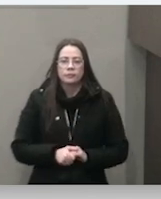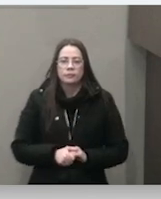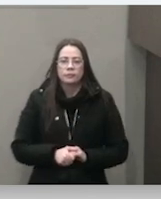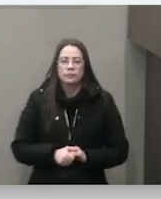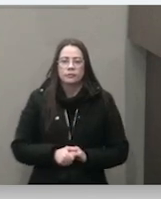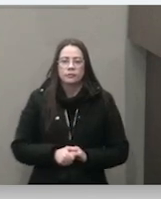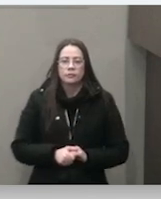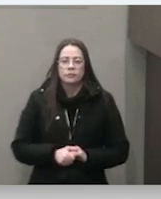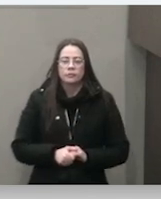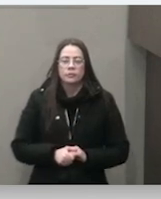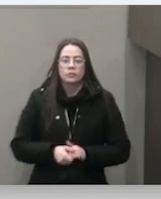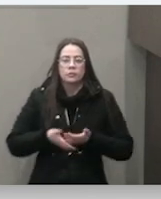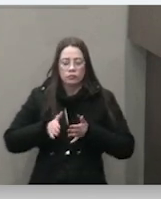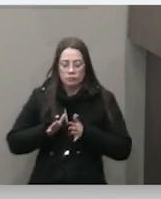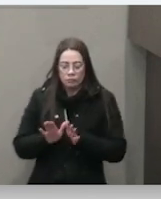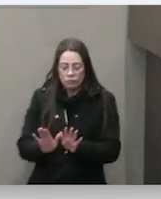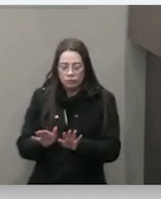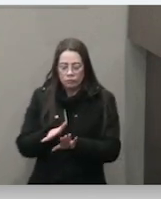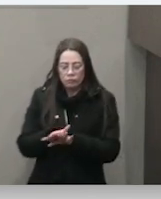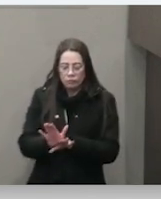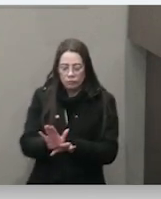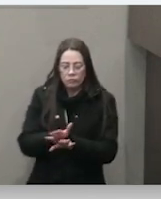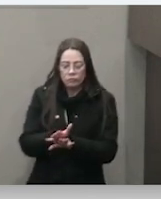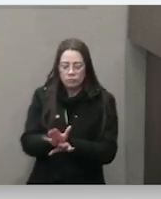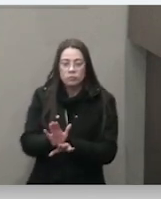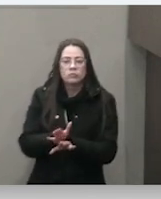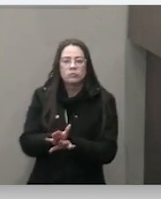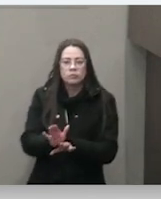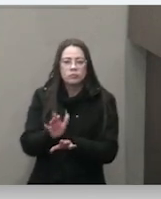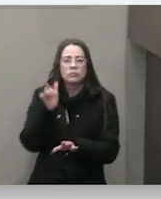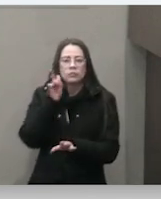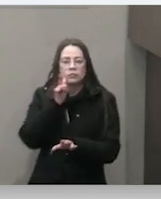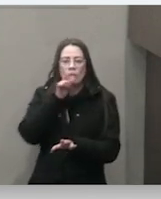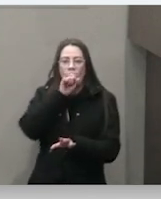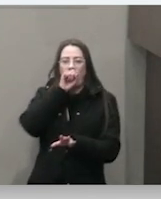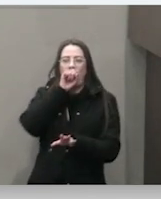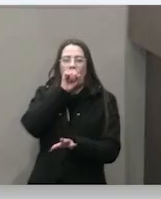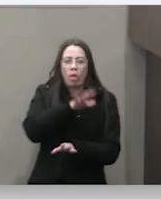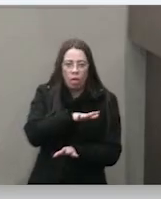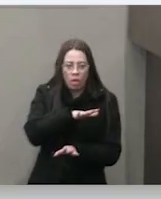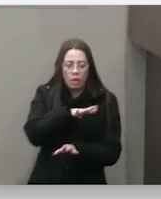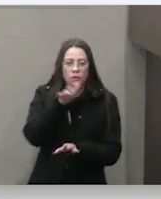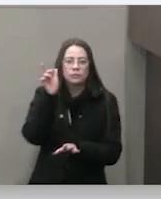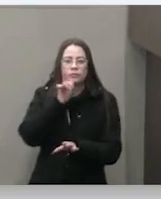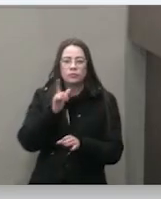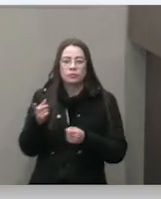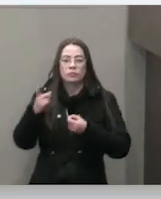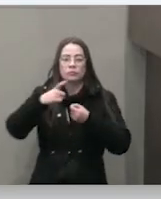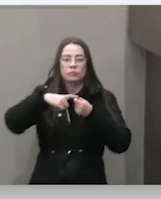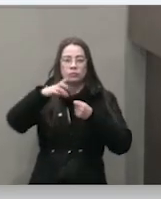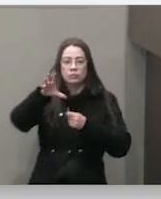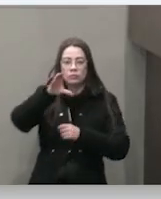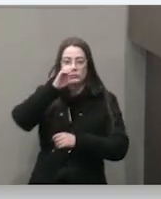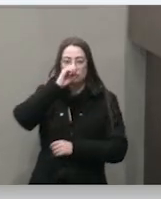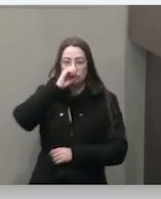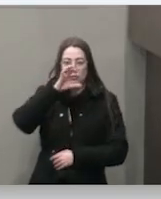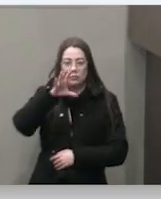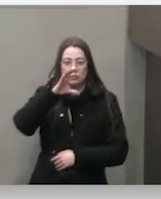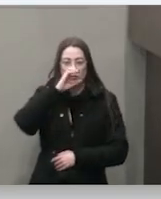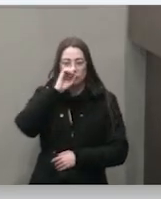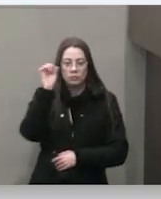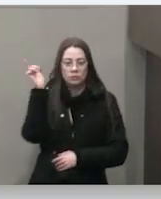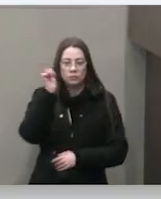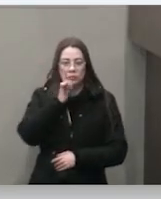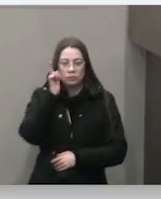Aonde essas manobras fizeram com que ele expelisse o líquido que estava engasgado, voltou a respirar e